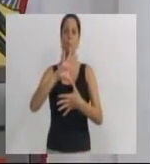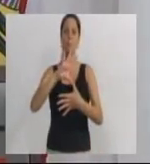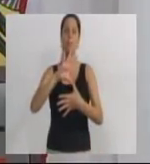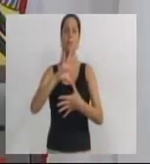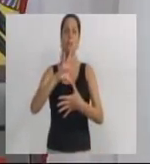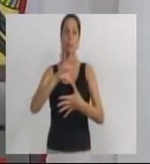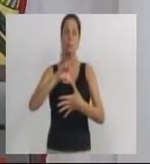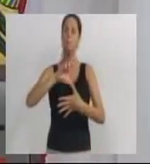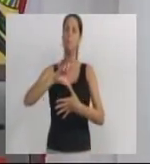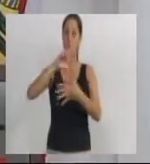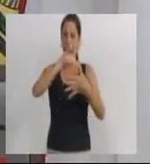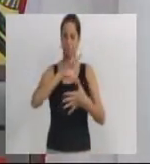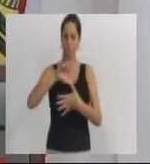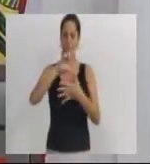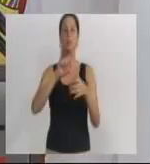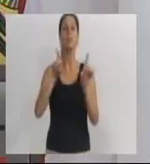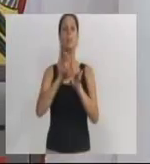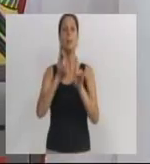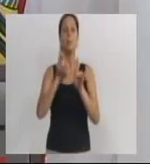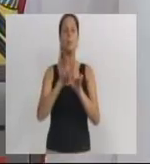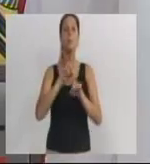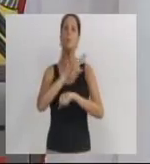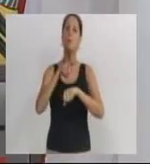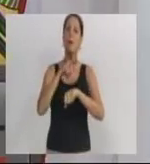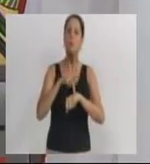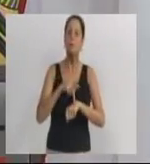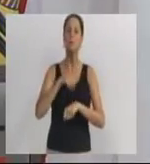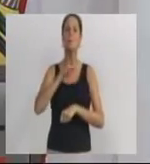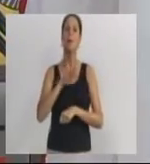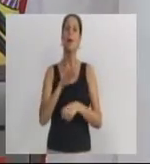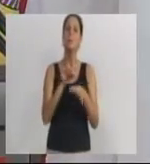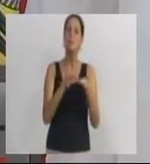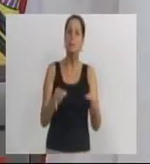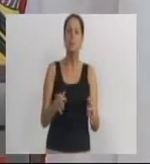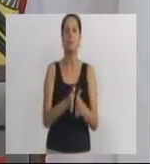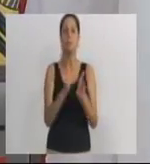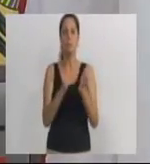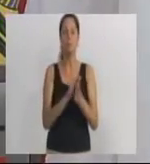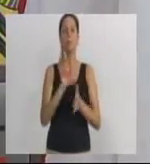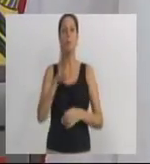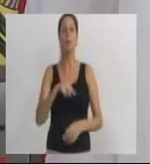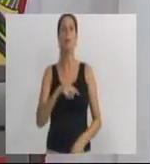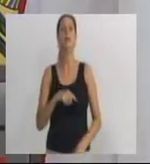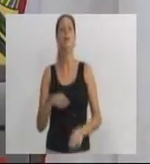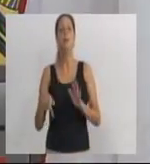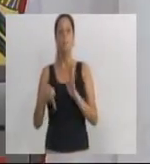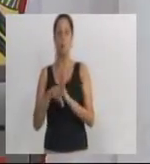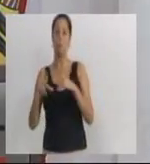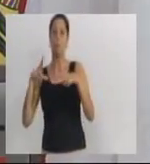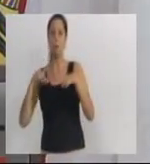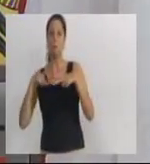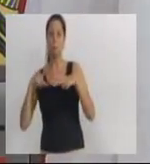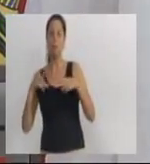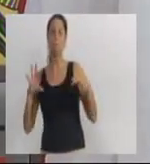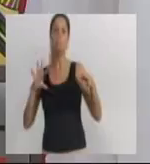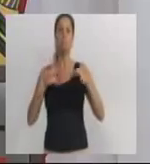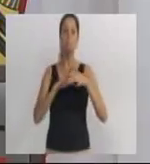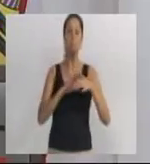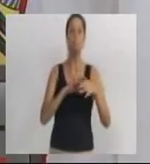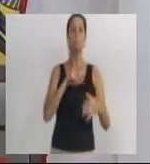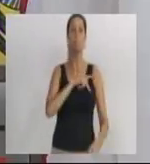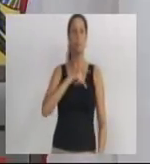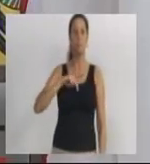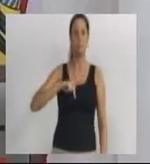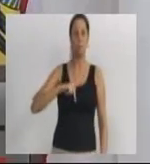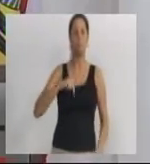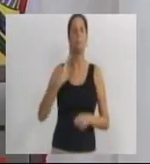mais carentes, que dependem mais do Estado. É a parceria entre o poder público, a iniciativa privada e a pessoa. Porque, às vezes, o pai